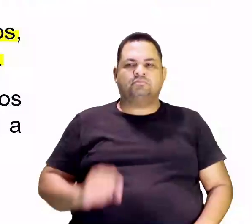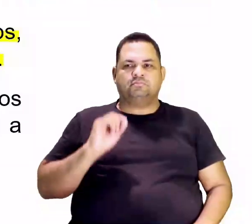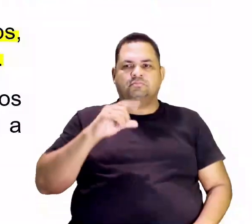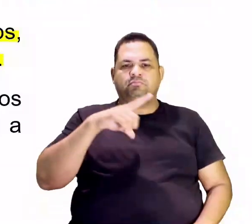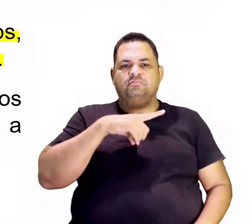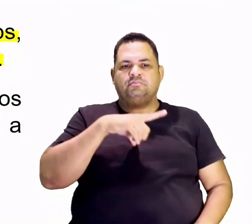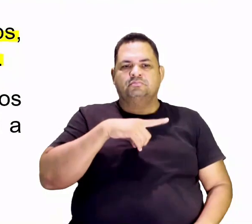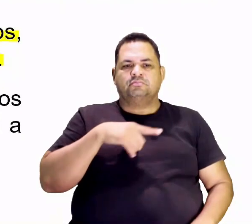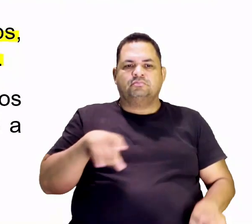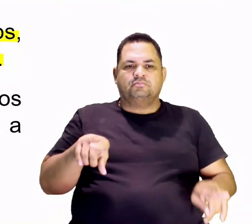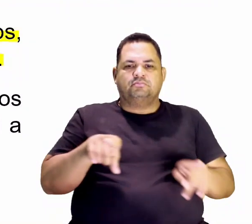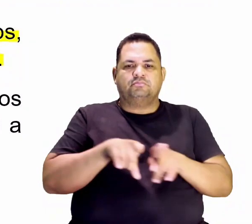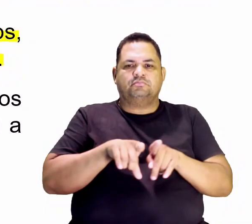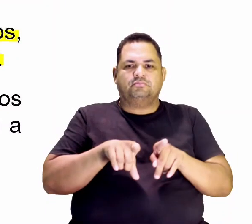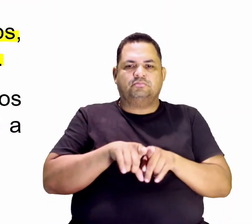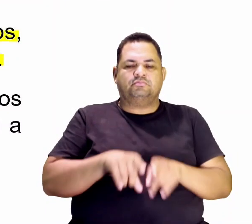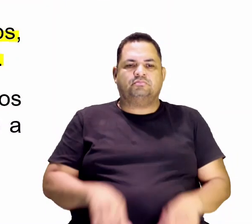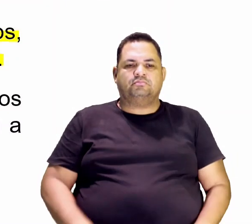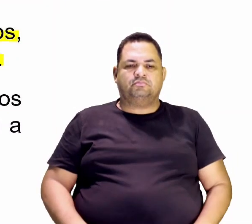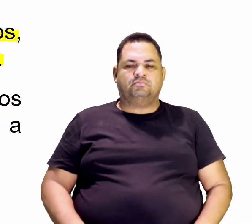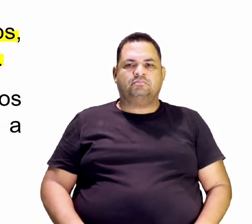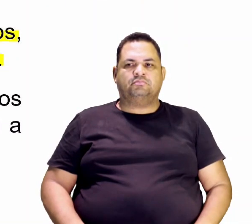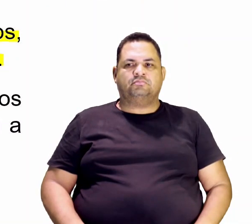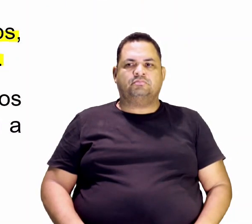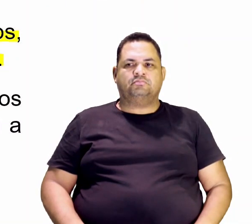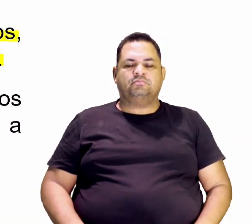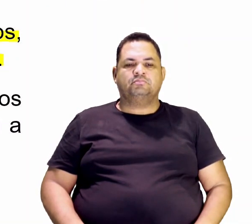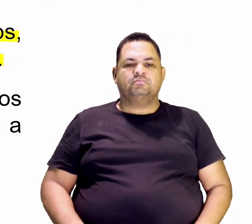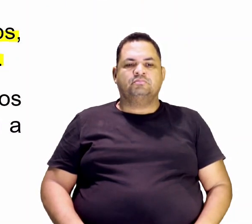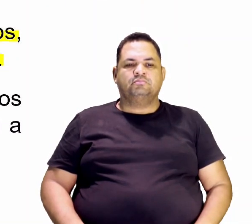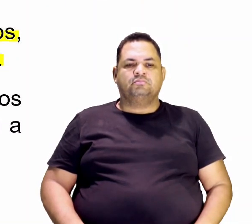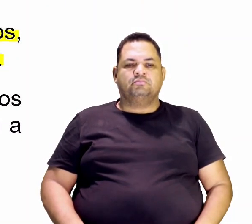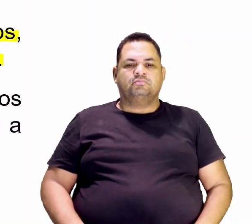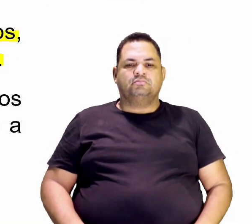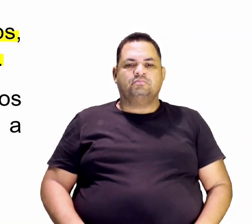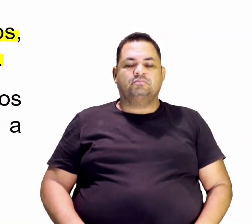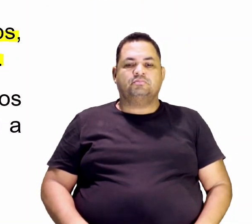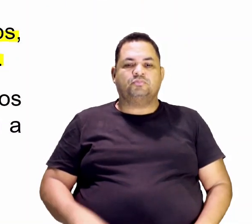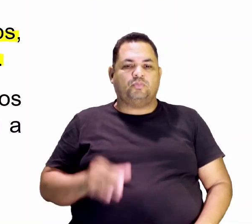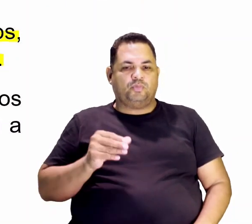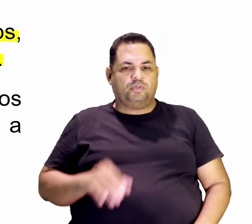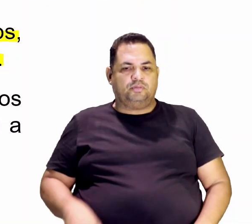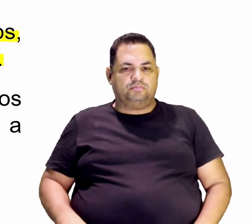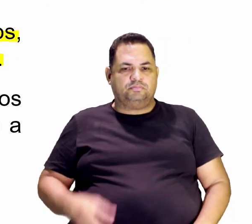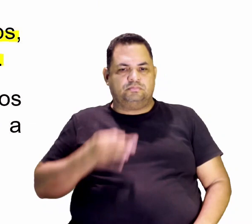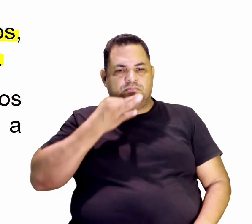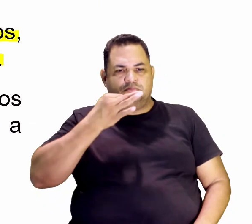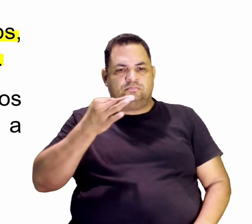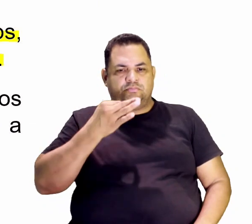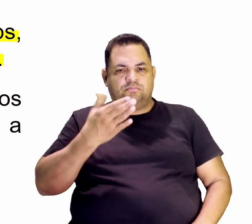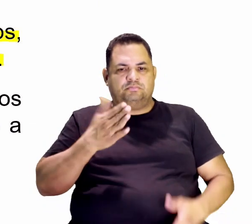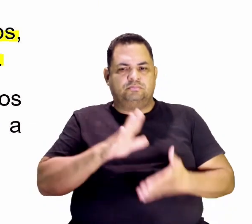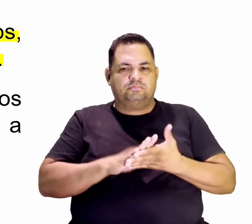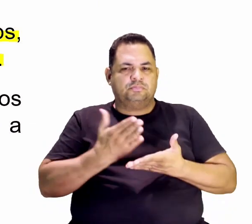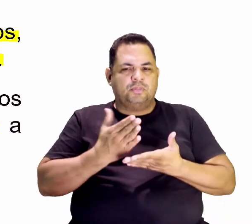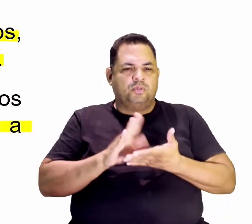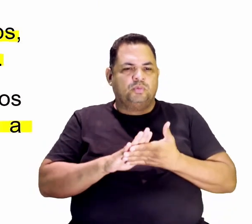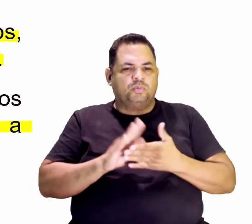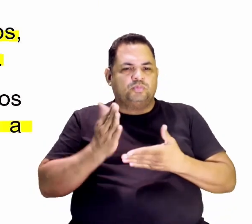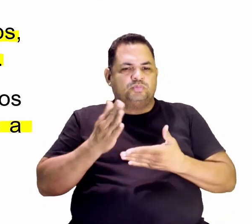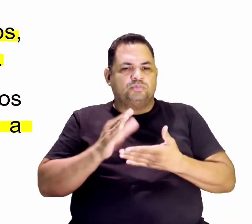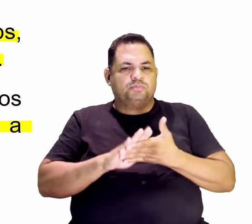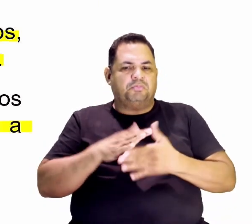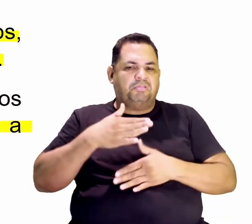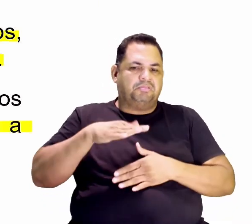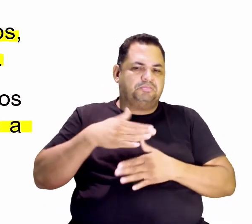prof? Como eu falei da intensidade, né? Eu sugiro aqui uma intensidade mais moderada ou leve, e aí esses